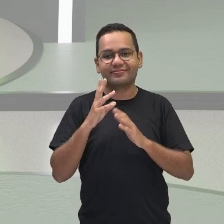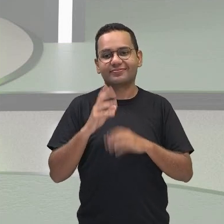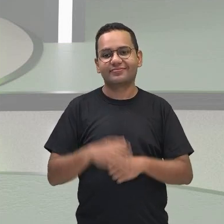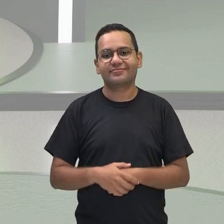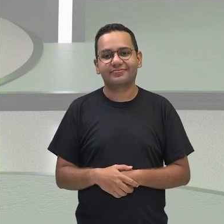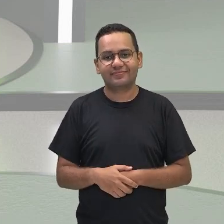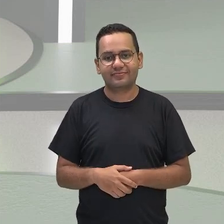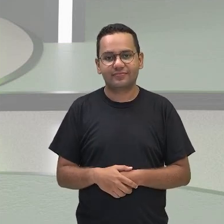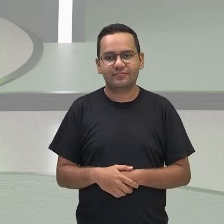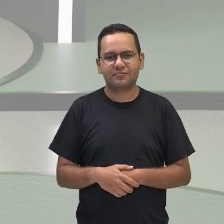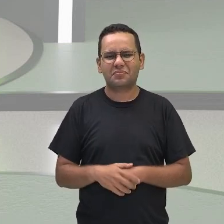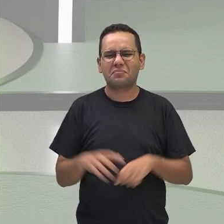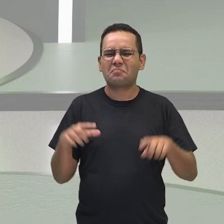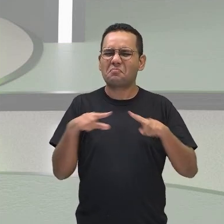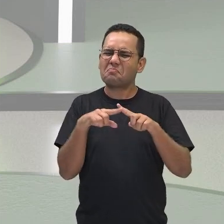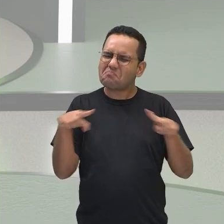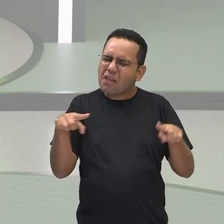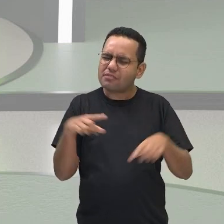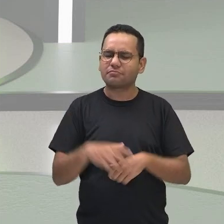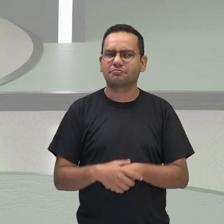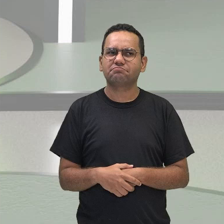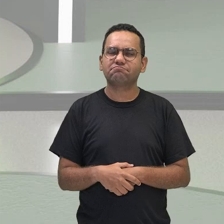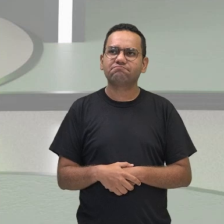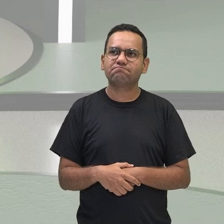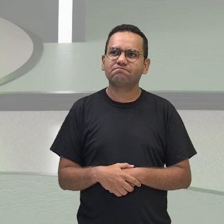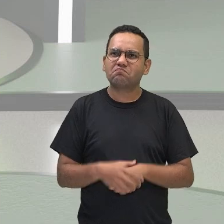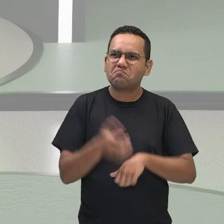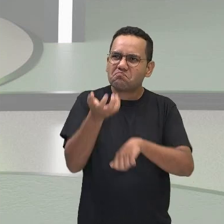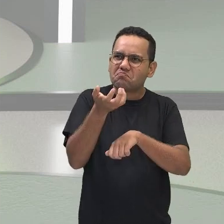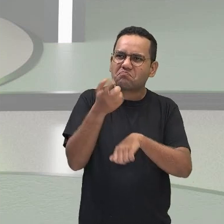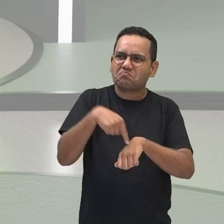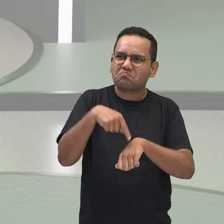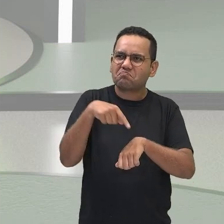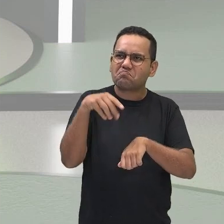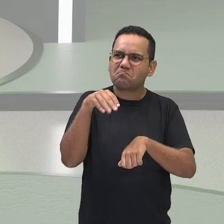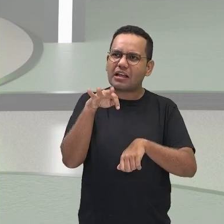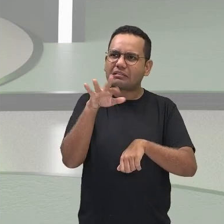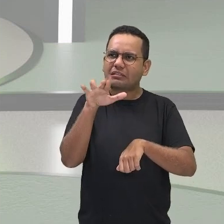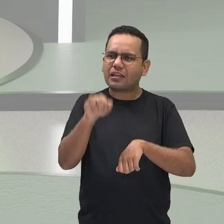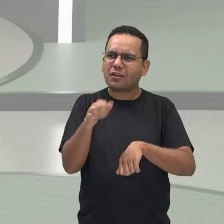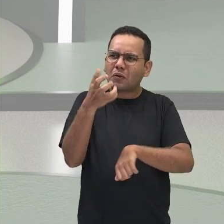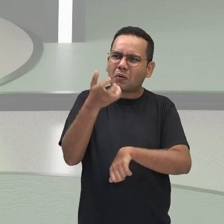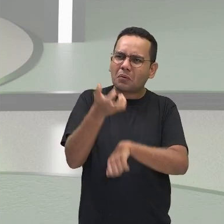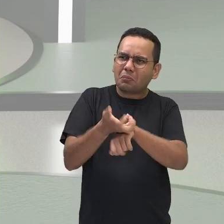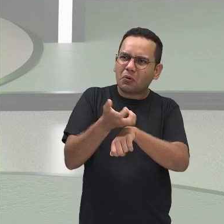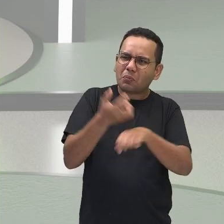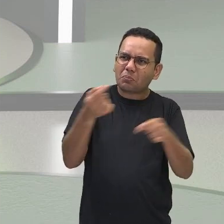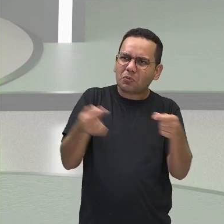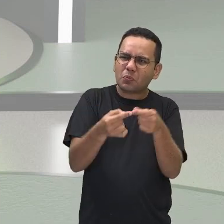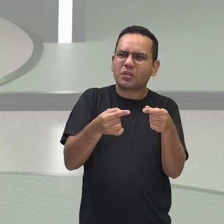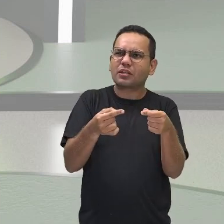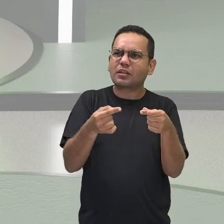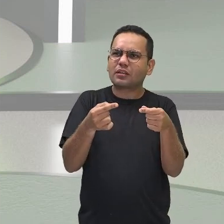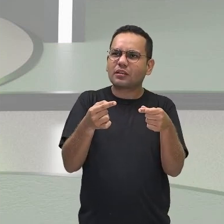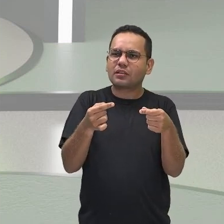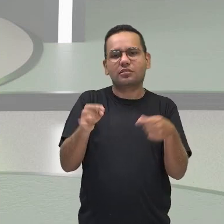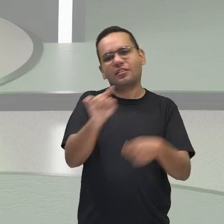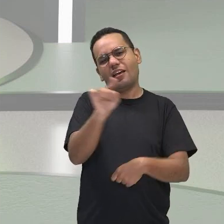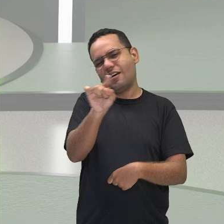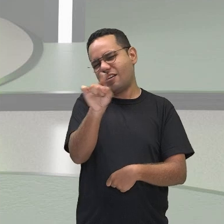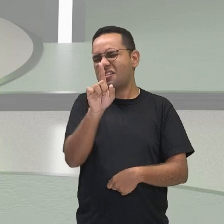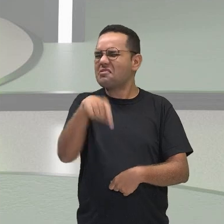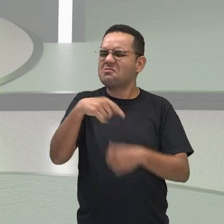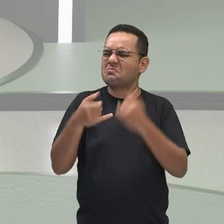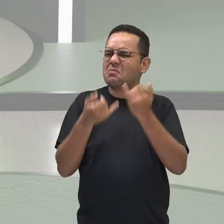que a matéria que a gente vai falar nessa aula são as disciplinas da escola? Tá? Óbvio que não, é só uma brincadeirinha que a gente